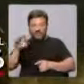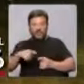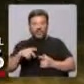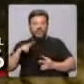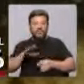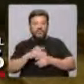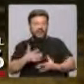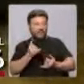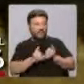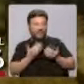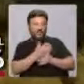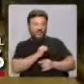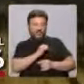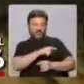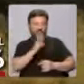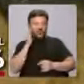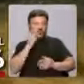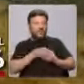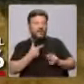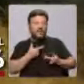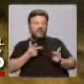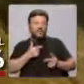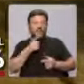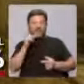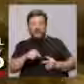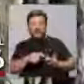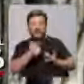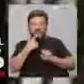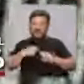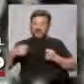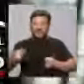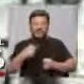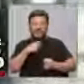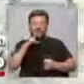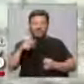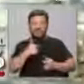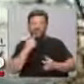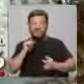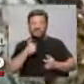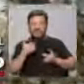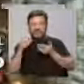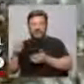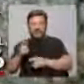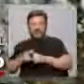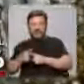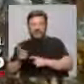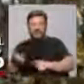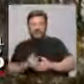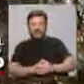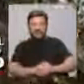do atual risco de incêndios, do número de meios disponíveis e também da distância, respondeu que não vai poder auxiliar a Grécia.